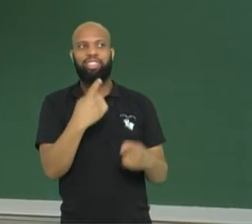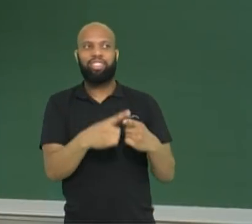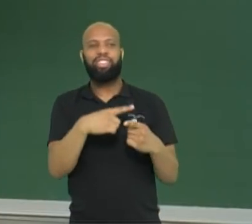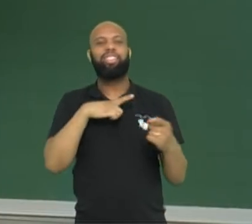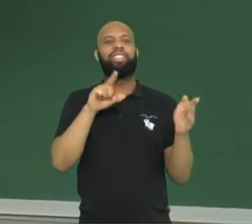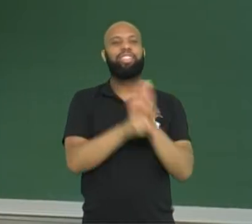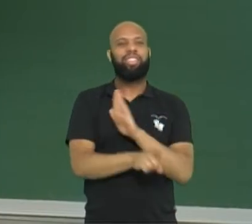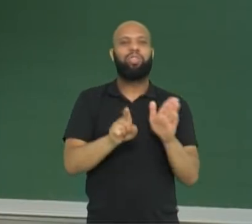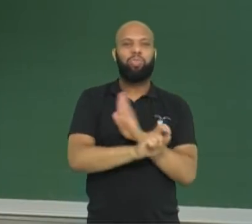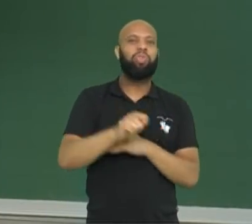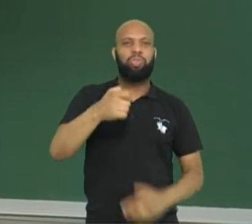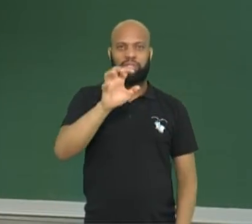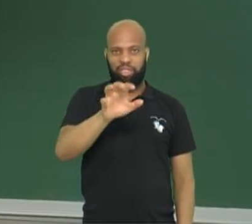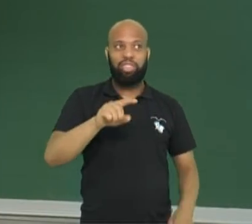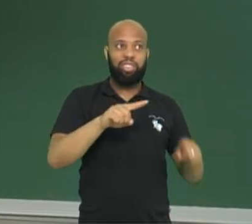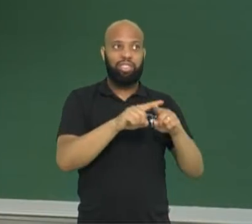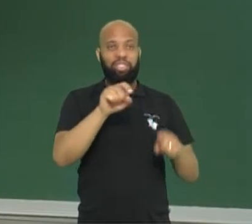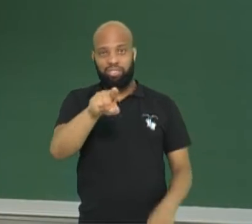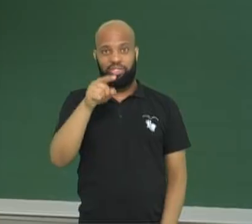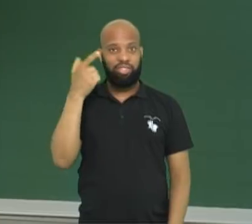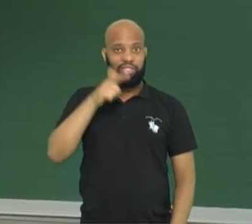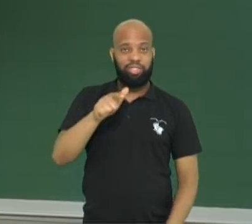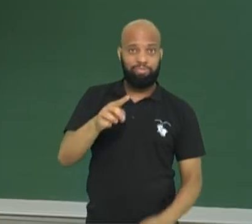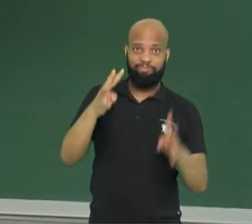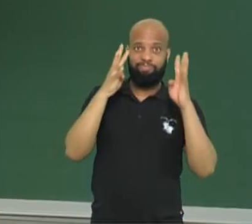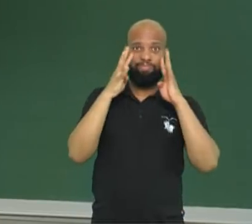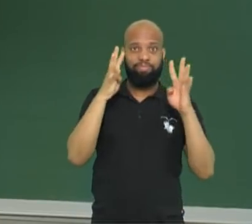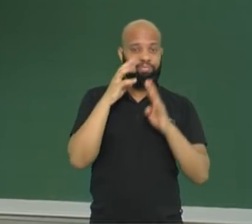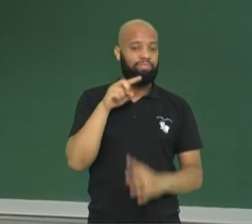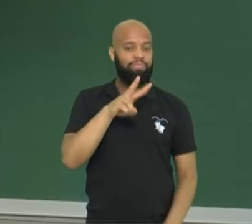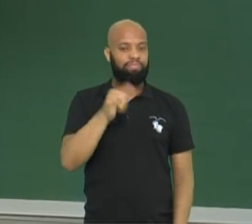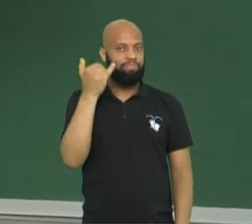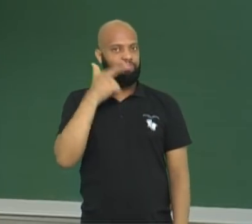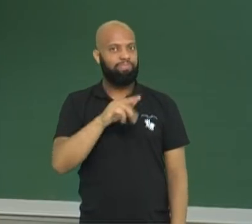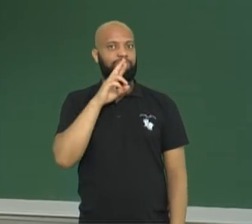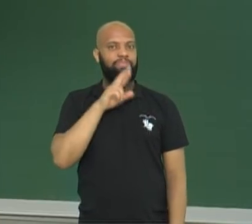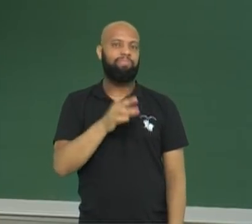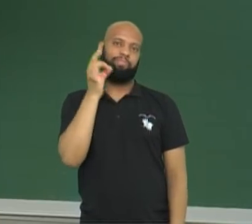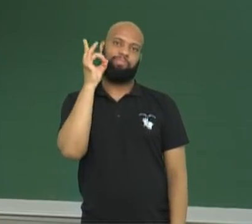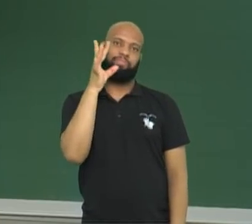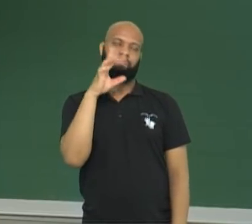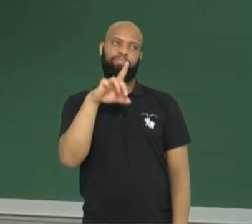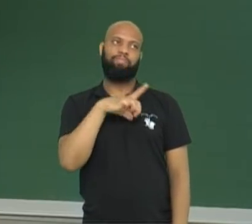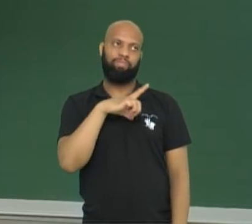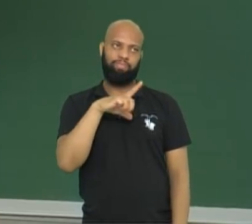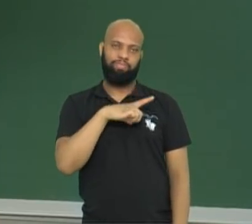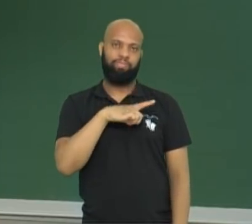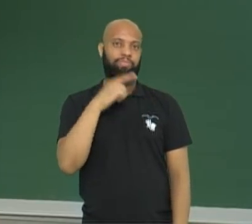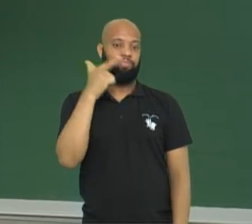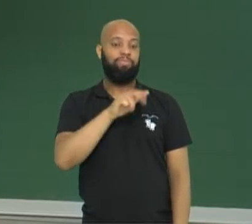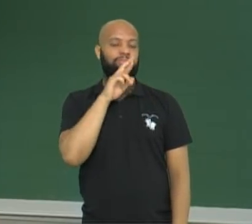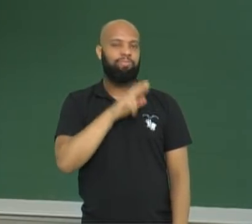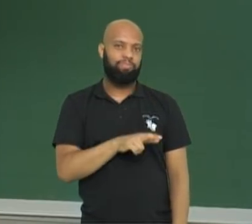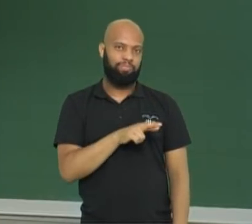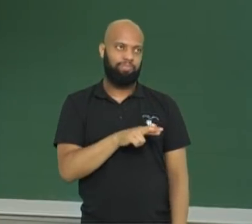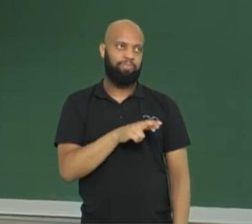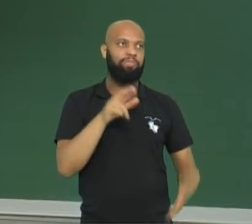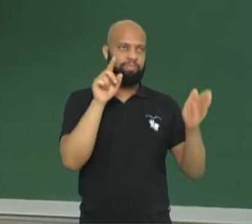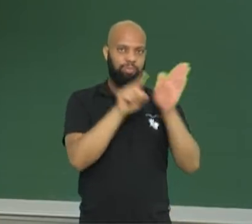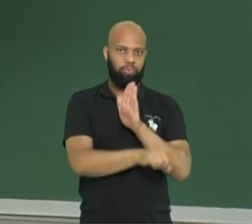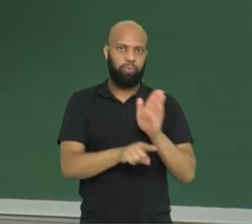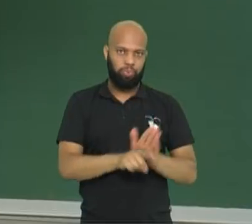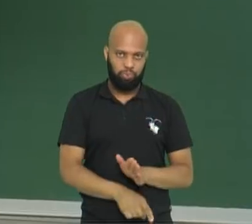temos perguntas sobre ela, mas se você prestou atenção, você vai ter facilidade, então, para responder, então, as